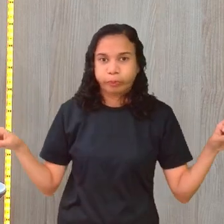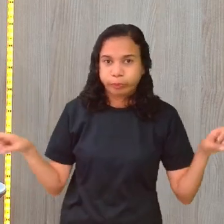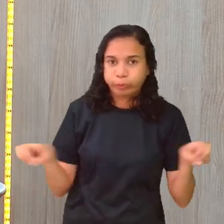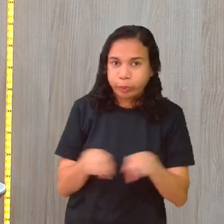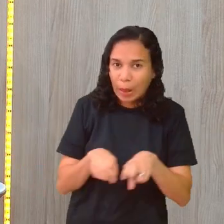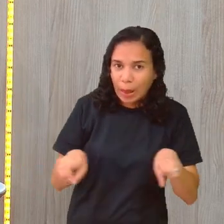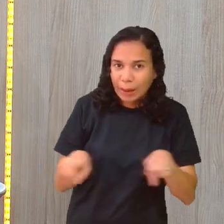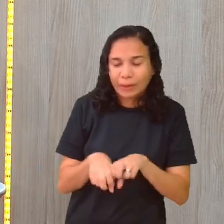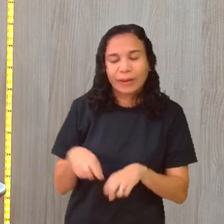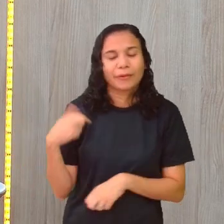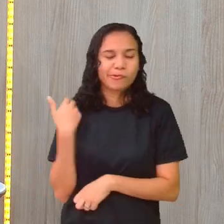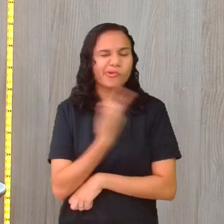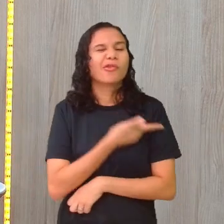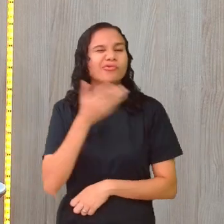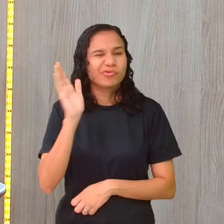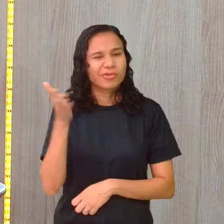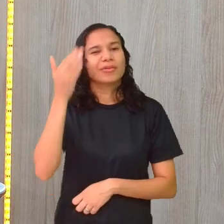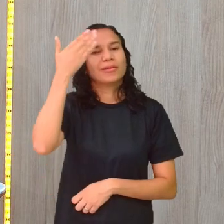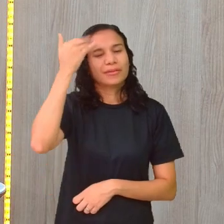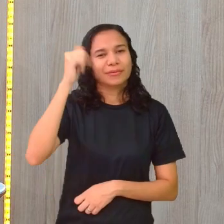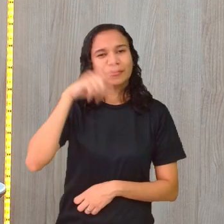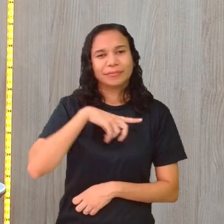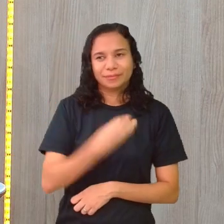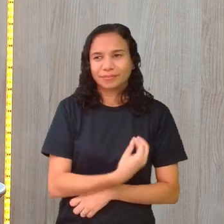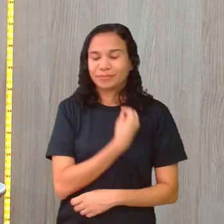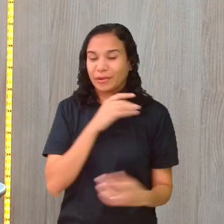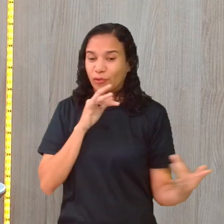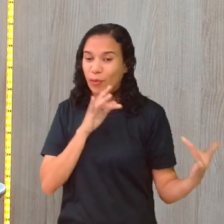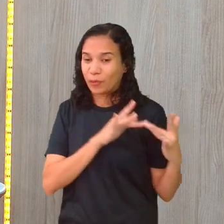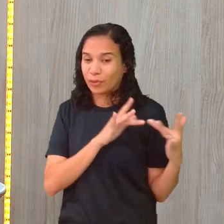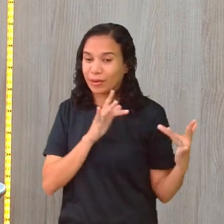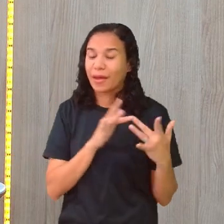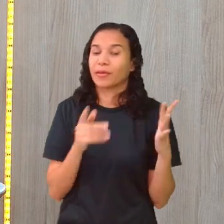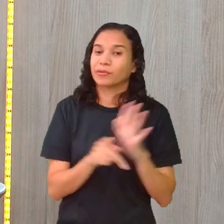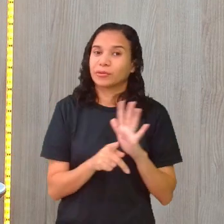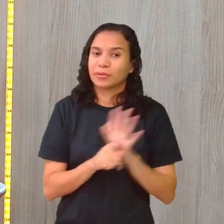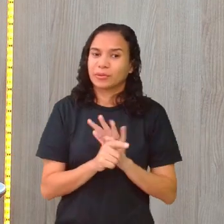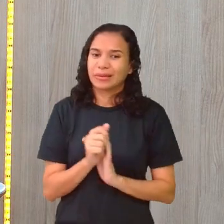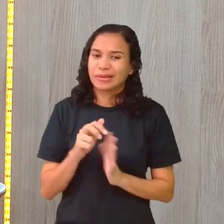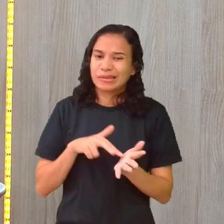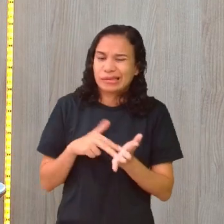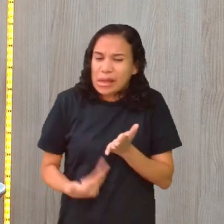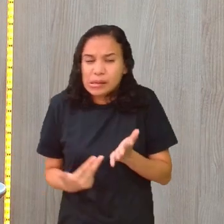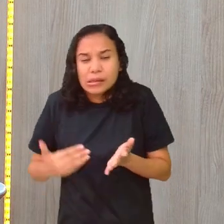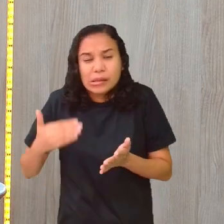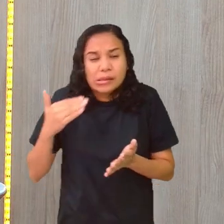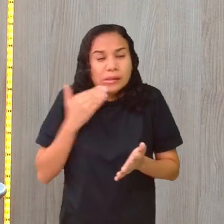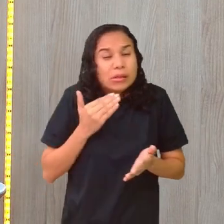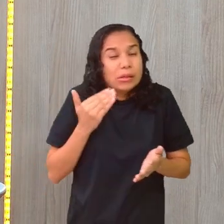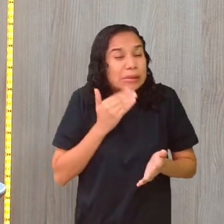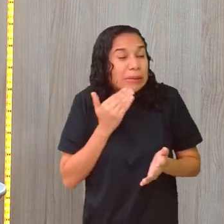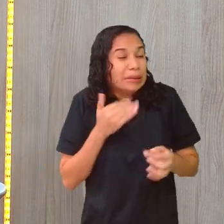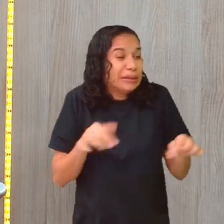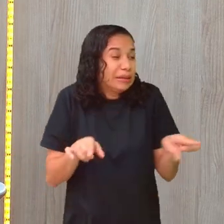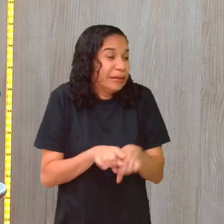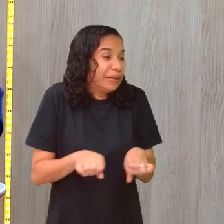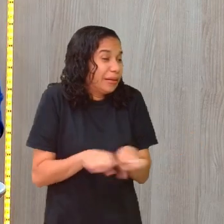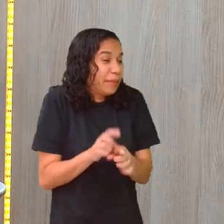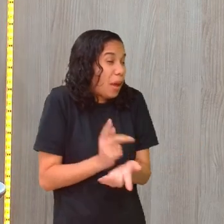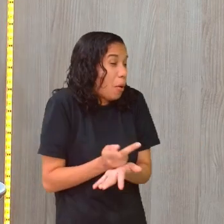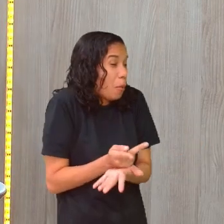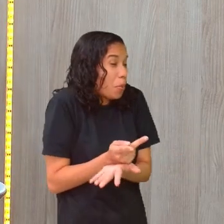sabe que essa emoção vai acontecer, né? Exatamente. Ou então, alguma contusão também, Também. não é? Acontece de vez em